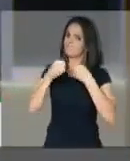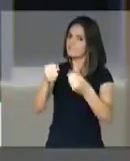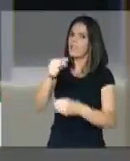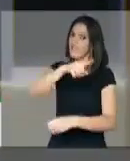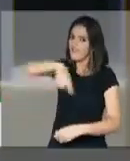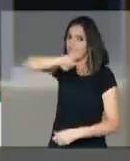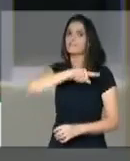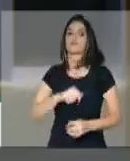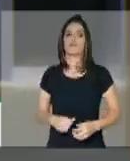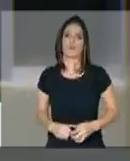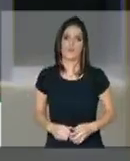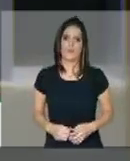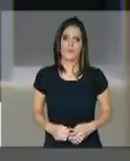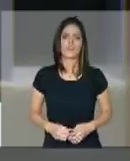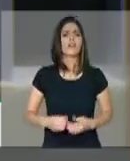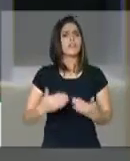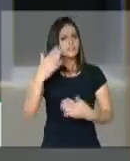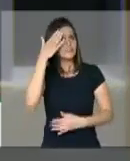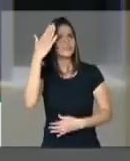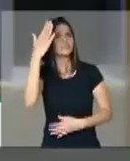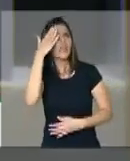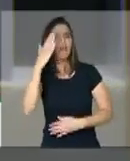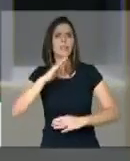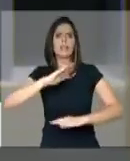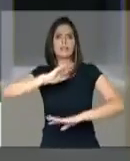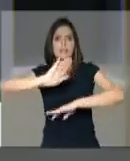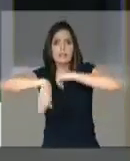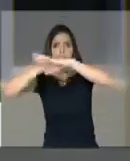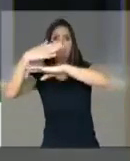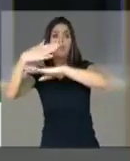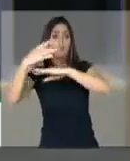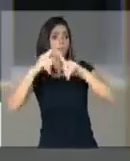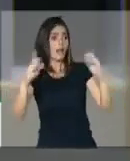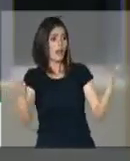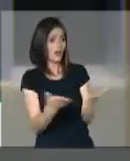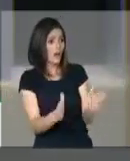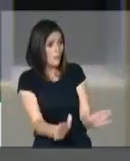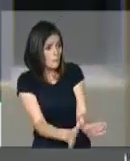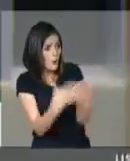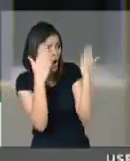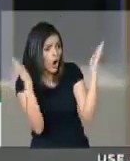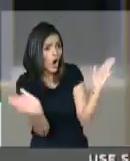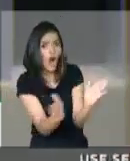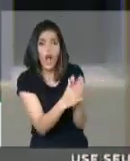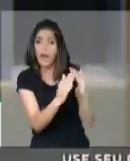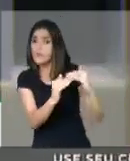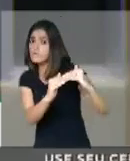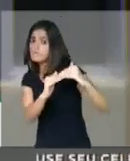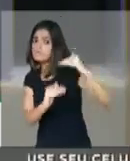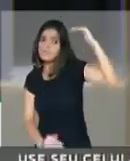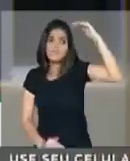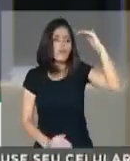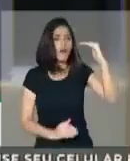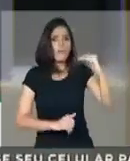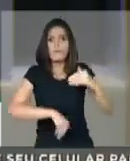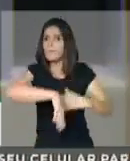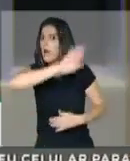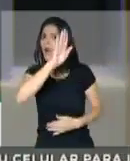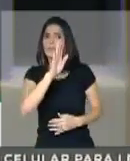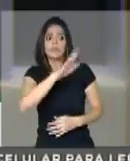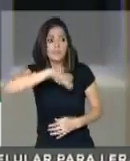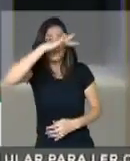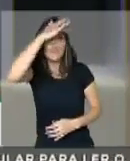e sabemos que não pode haver desenvolvimento com o empobrecimento ainda maior da população